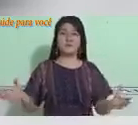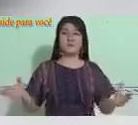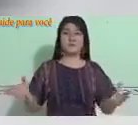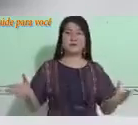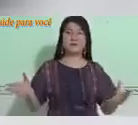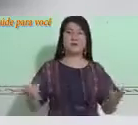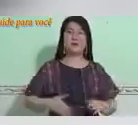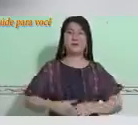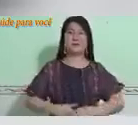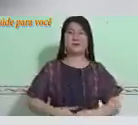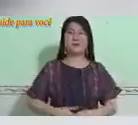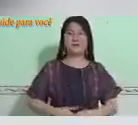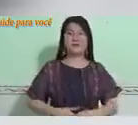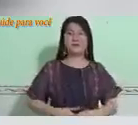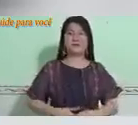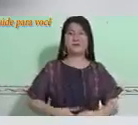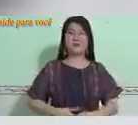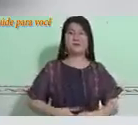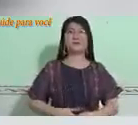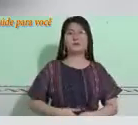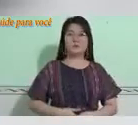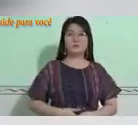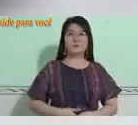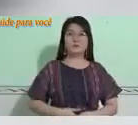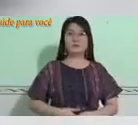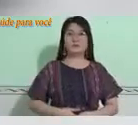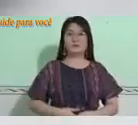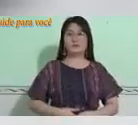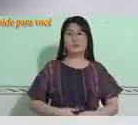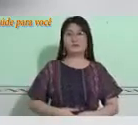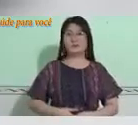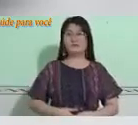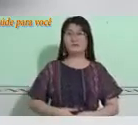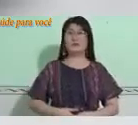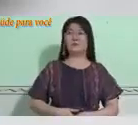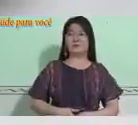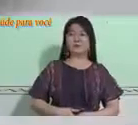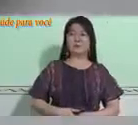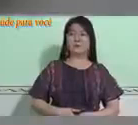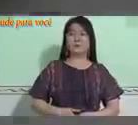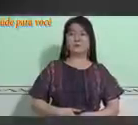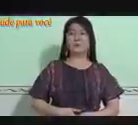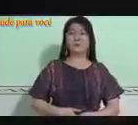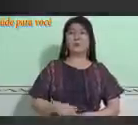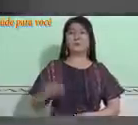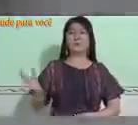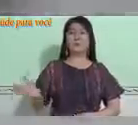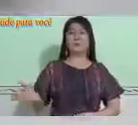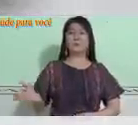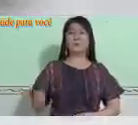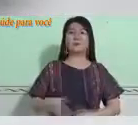RNIANGUINAL a hérnia inguinal acontece quando uma porção do intestino consegue passar pelos músculos do abdômen e entrar no escroto